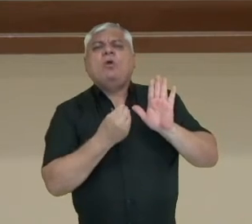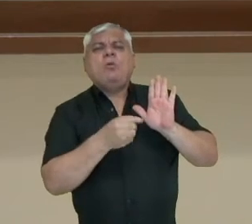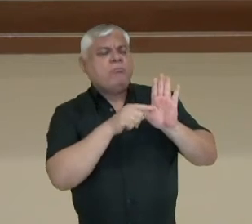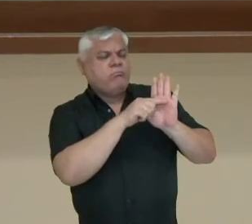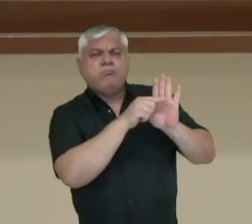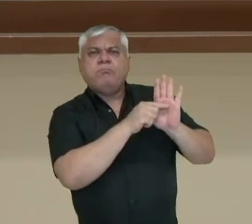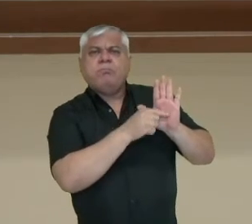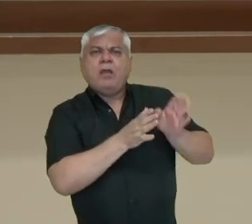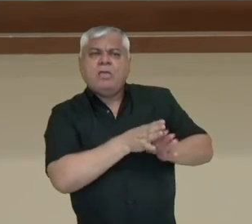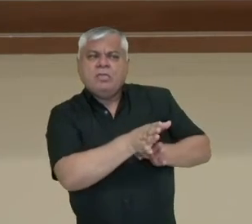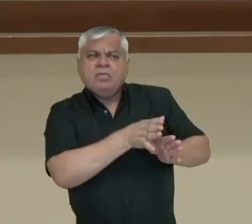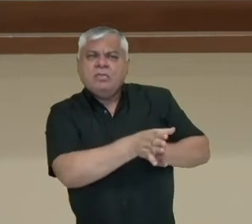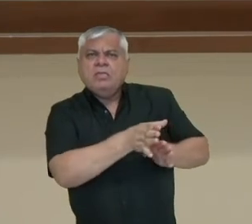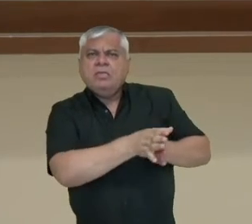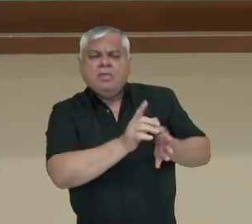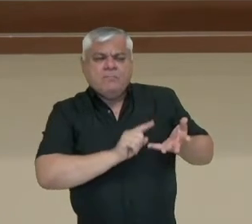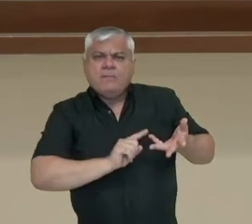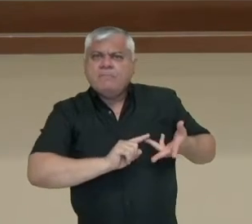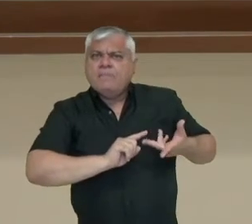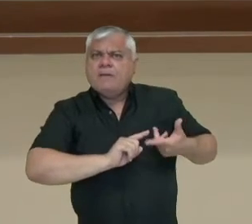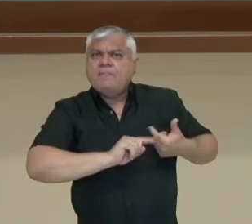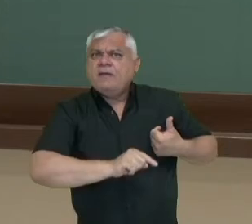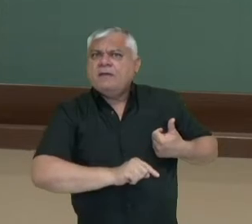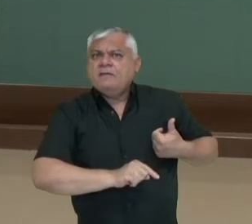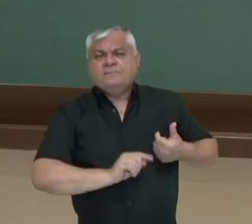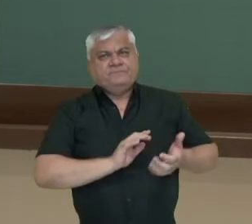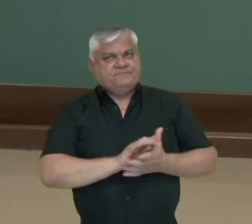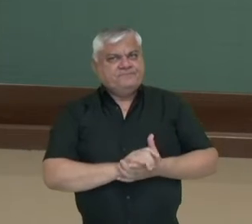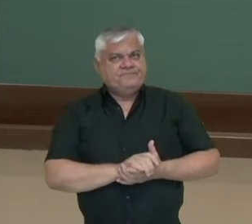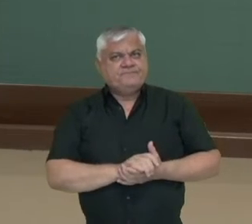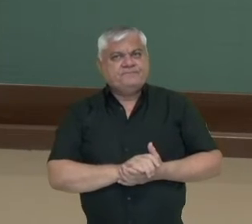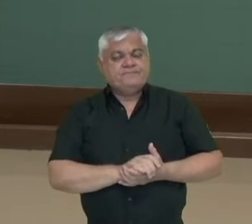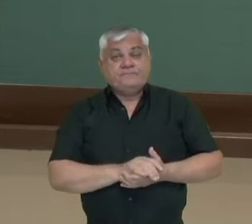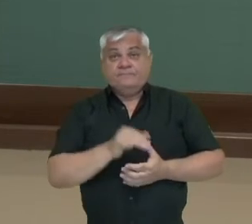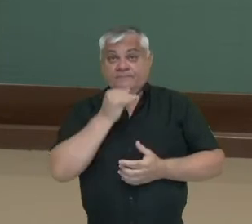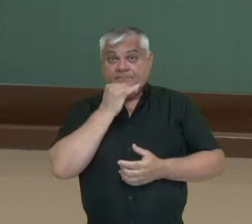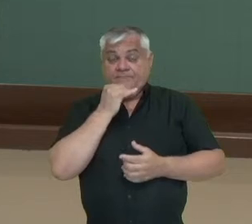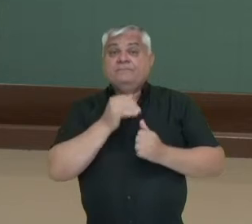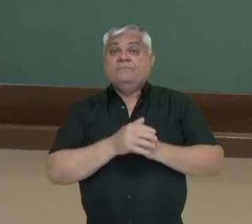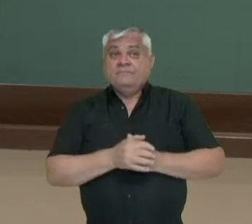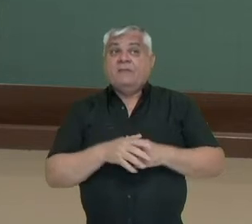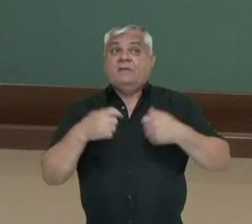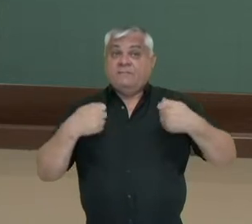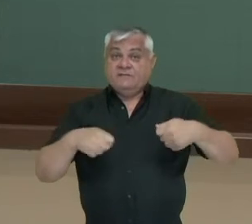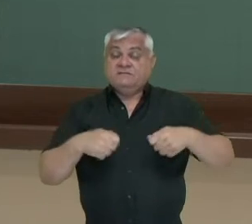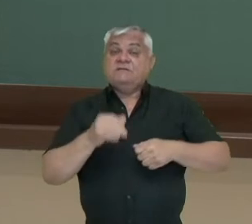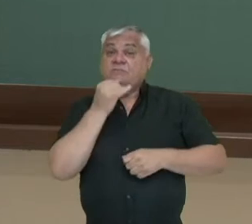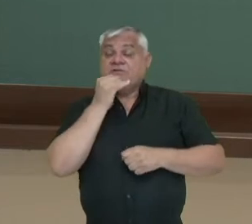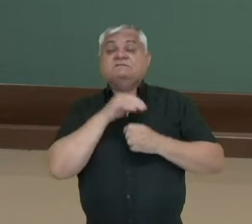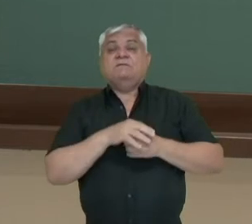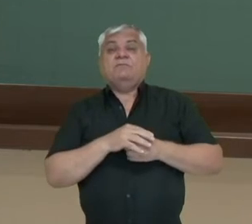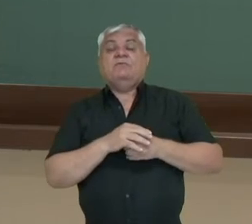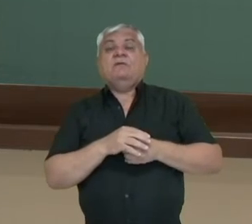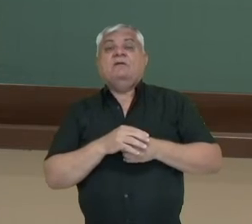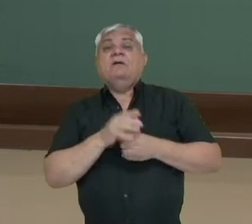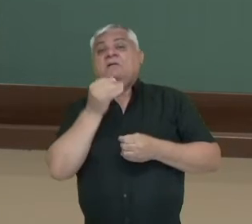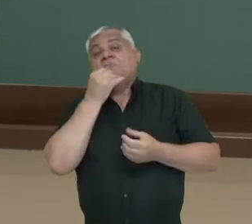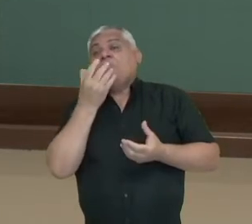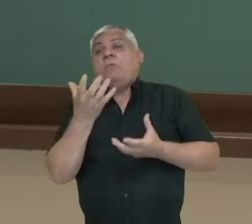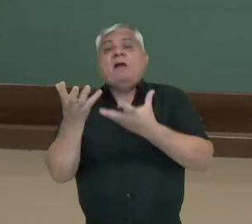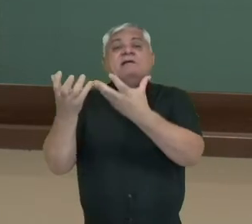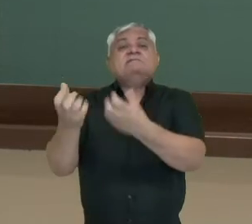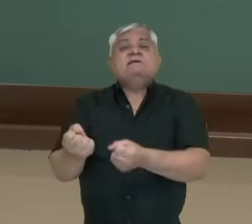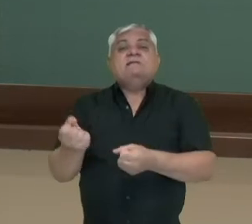norteiam todo o processo cooperativo de uma sociedade. A adesão de uma cooperativa, ela deve